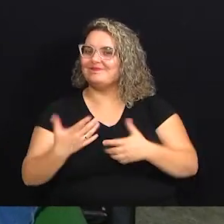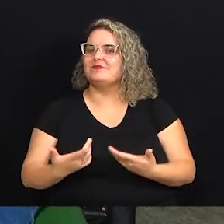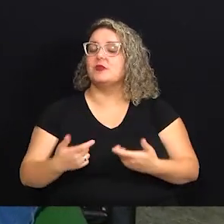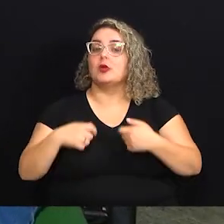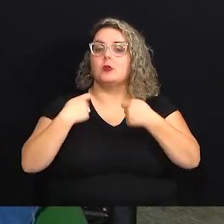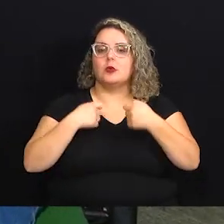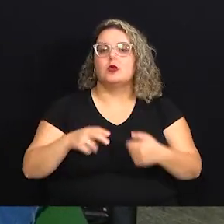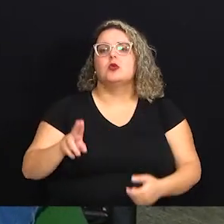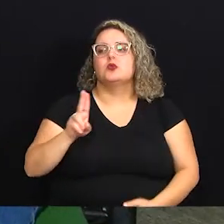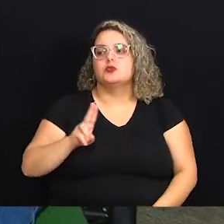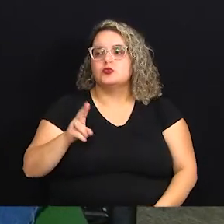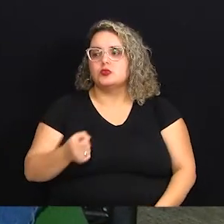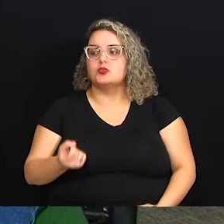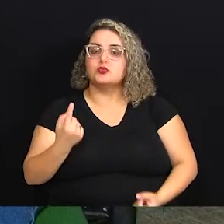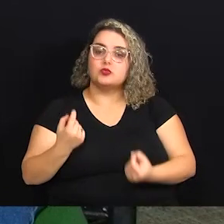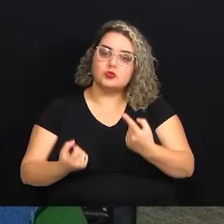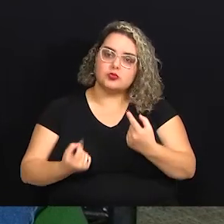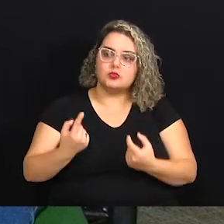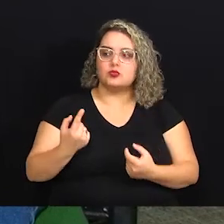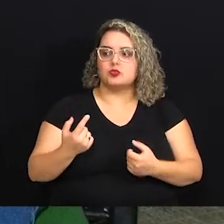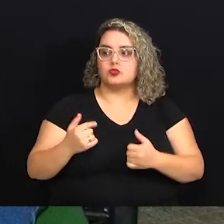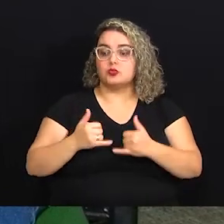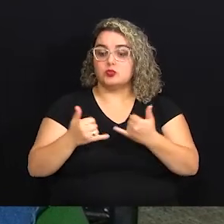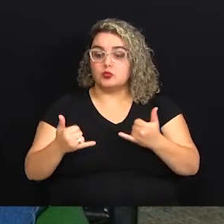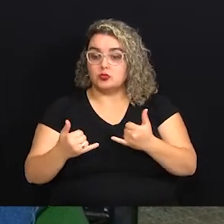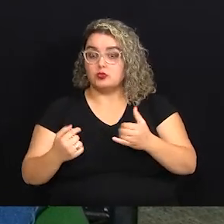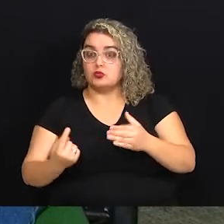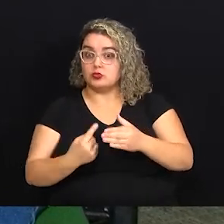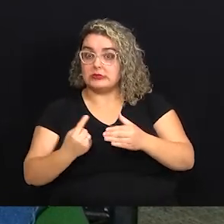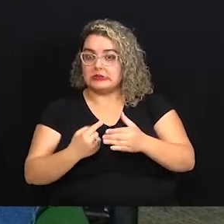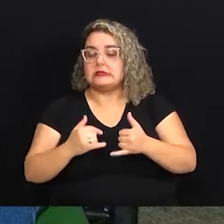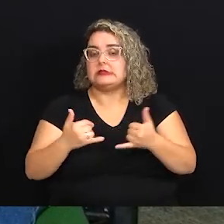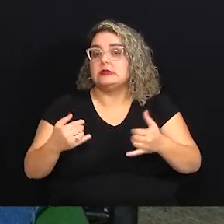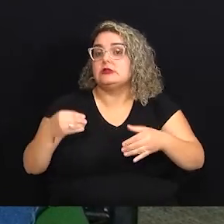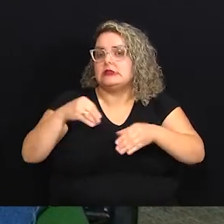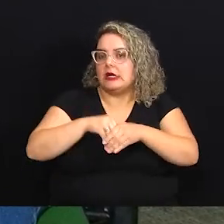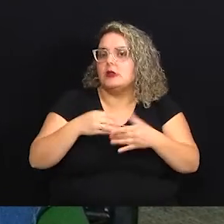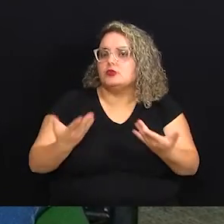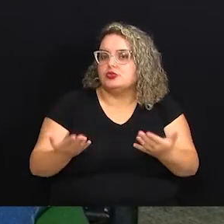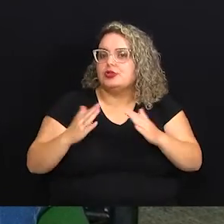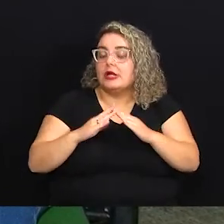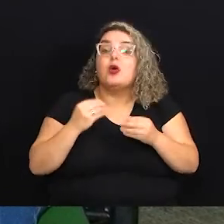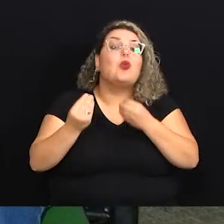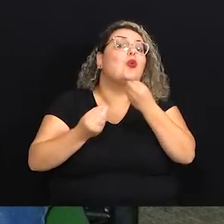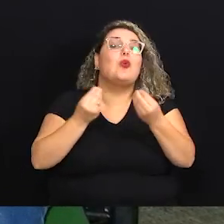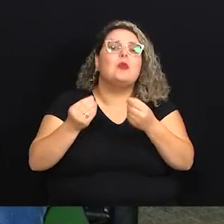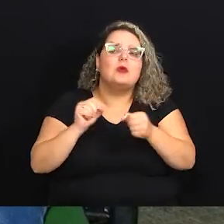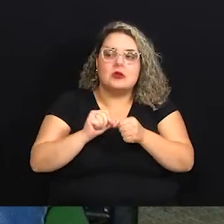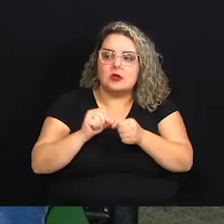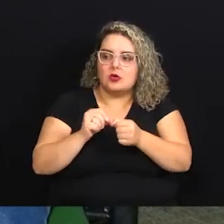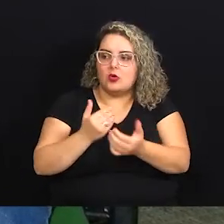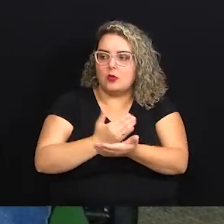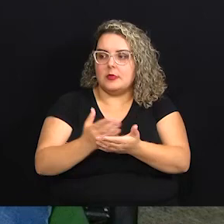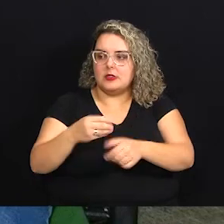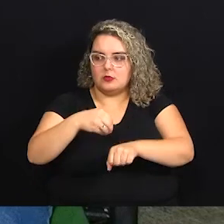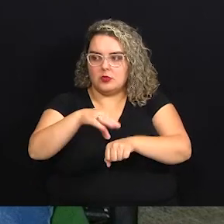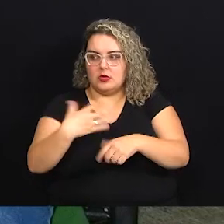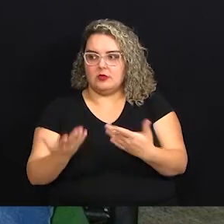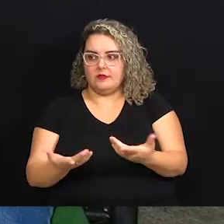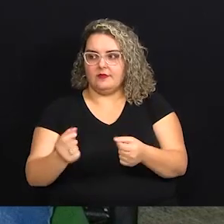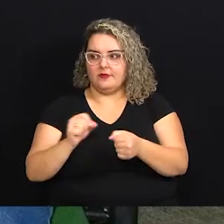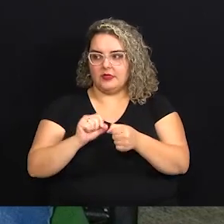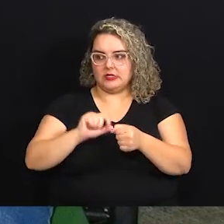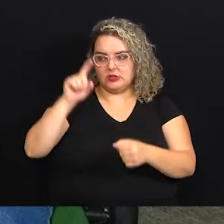mudança e a necessidade de usar mais alguns determinados eletrodomésticos. O que a gente pode fazer? Vamos começar com umas dicas